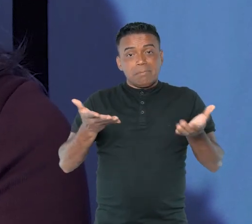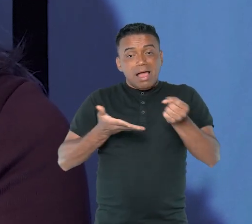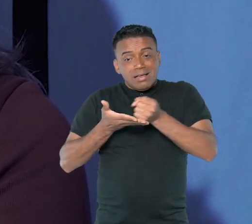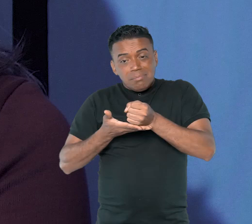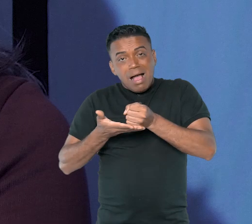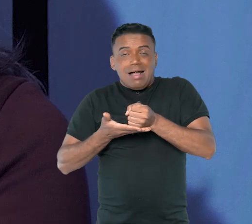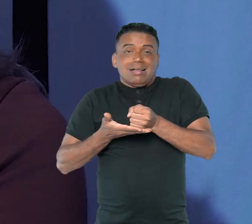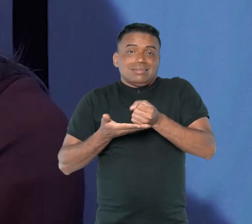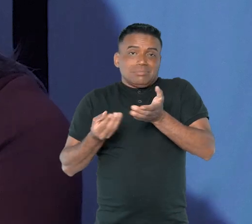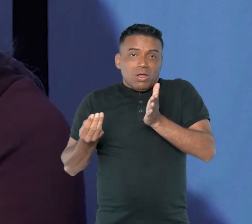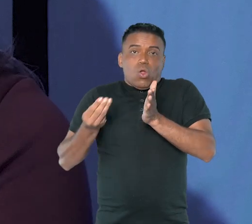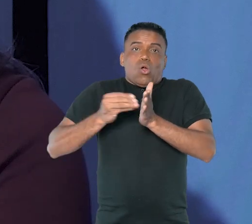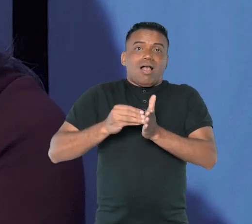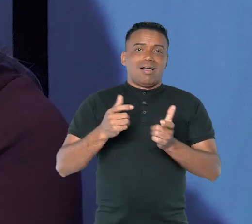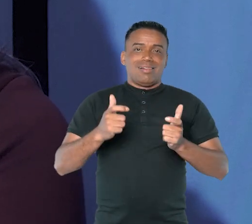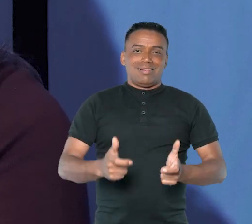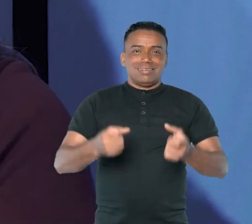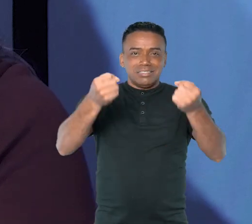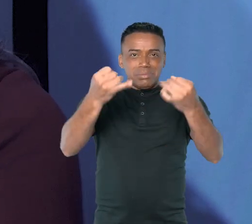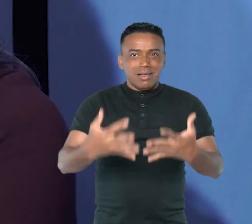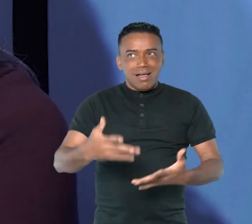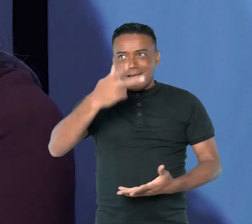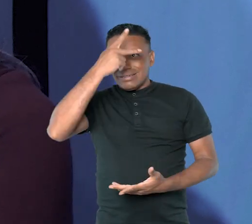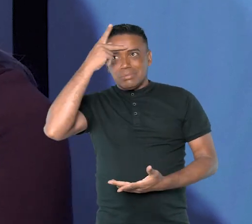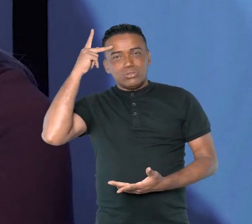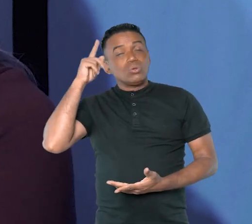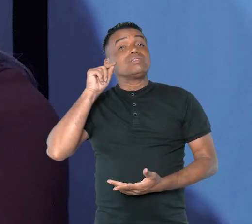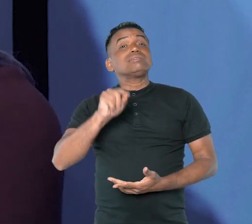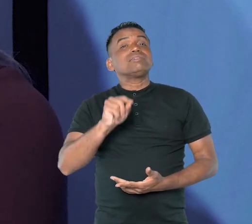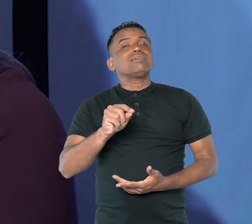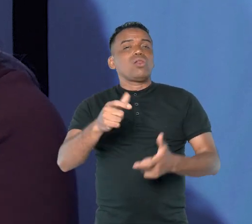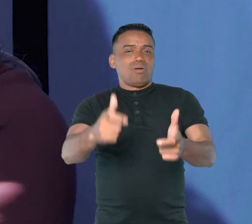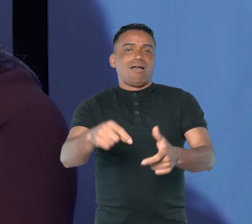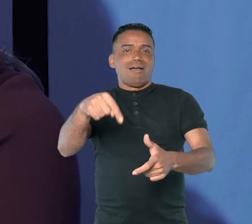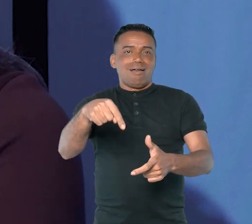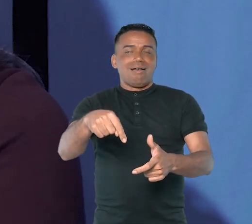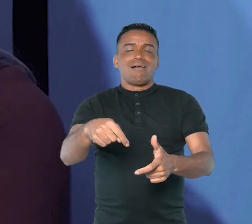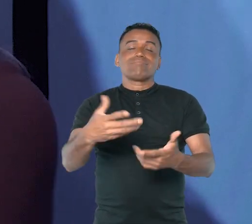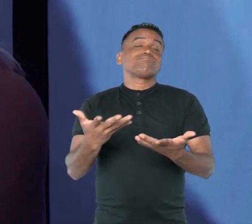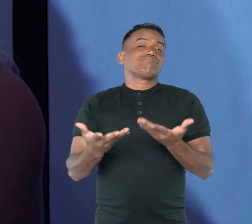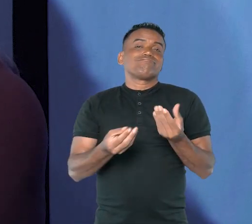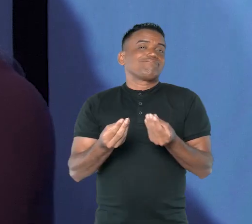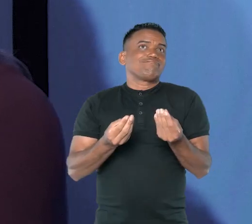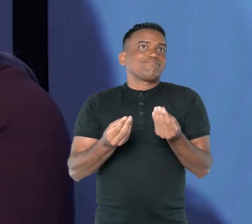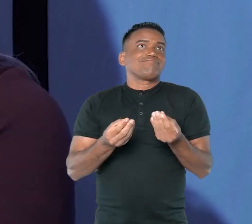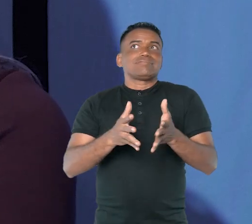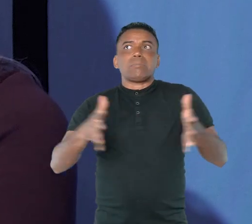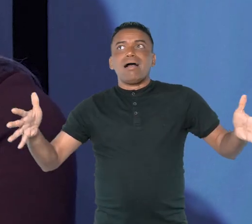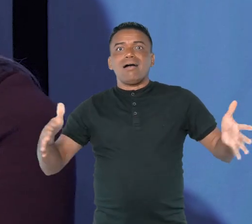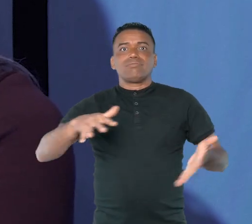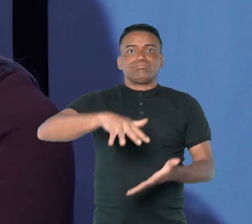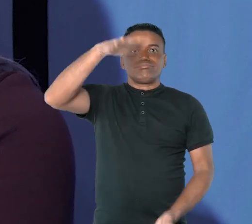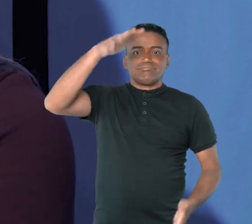o local, assim, explicar um pouco para as pessoas do que se trata, o que é aquilo, onde está localizado, qual o tamanho.